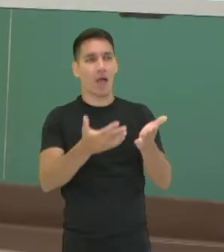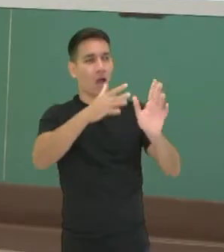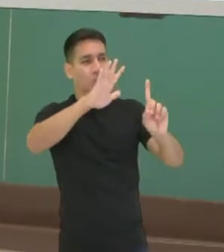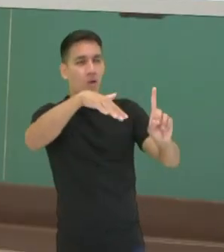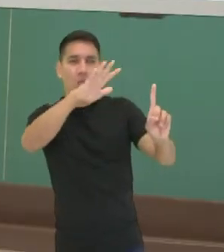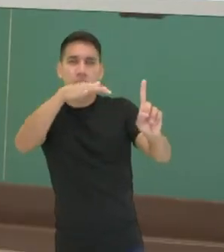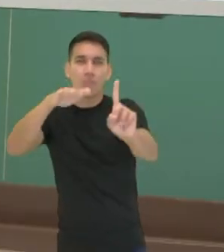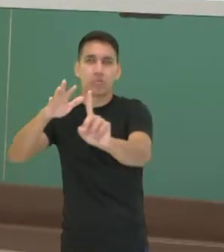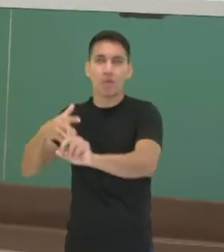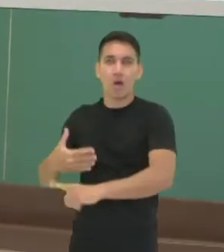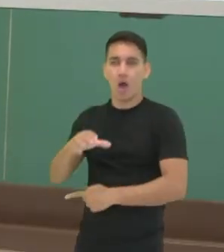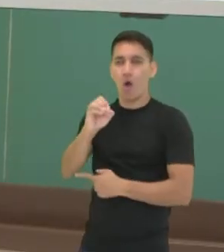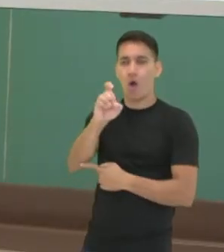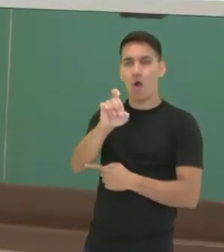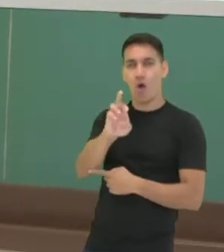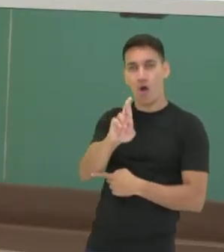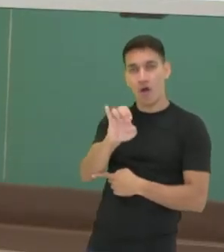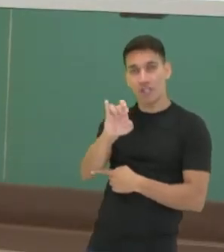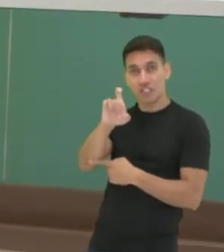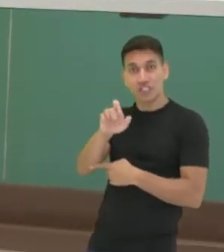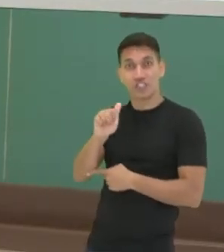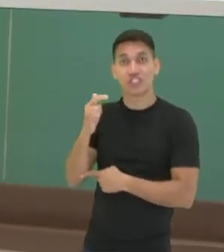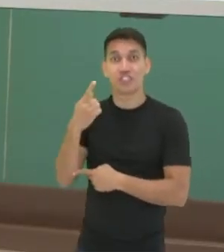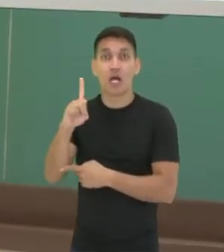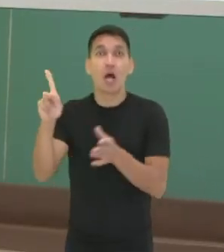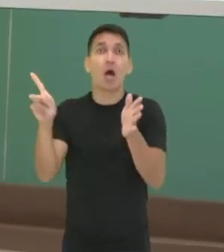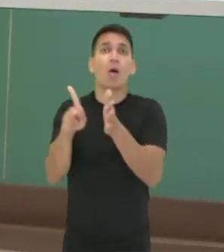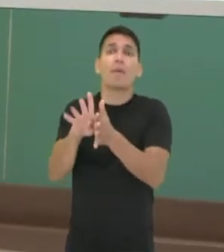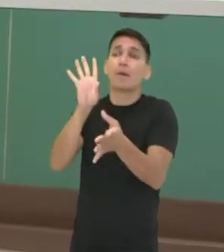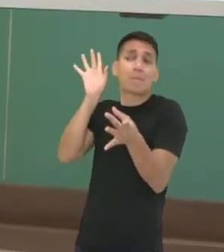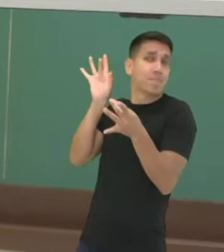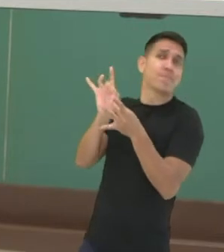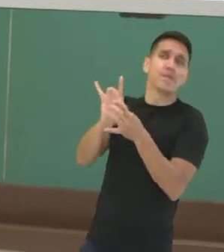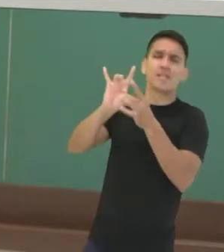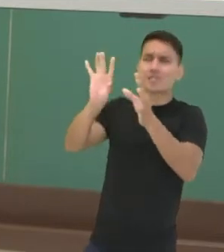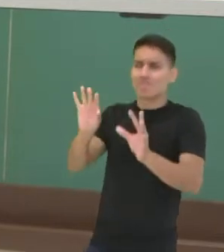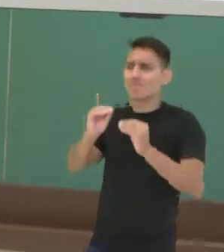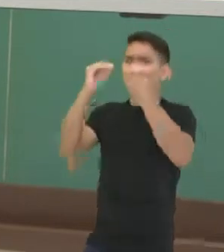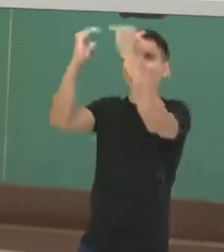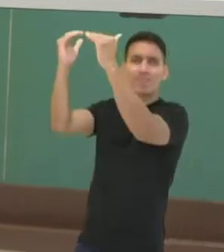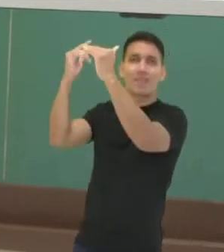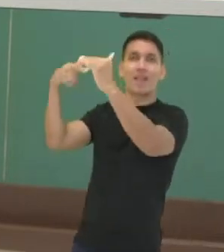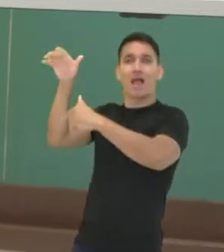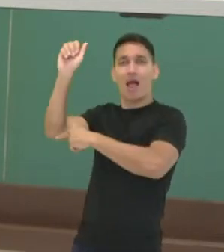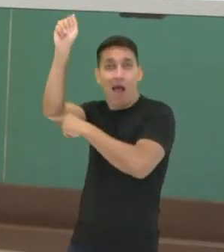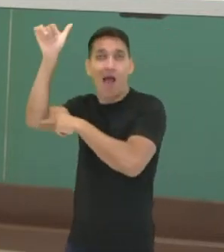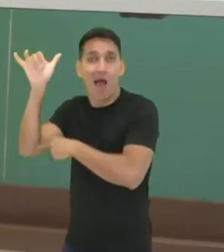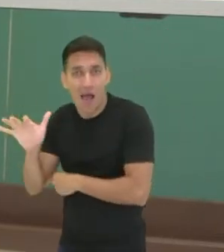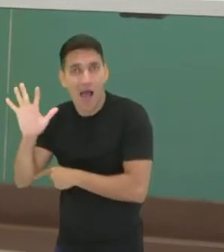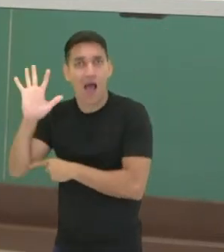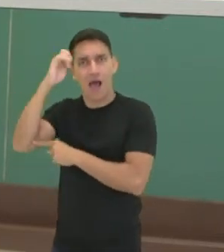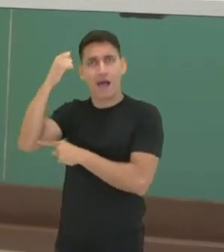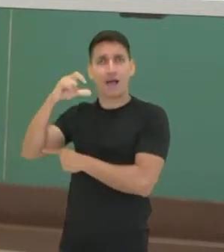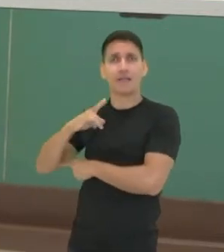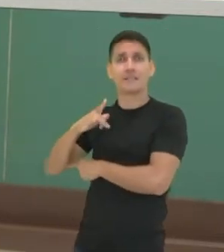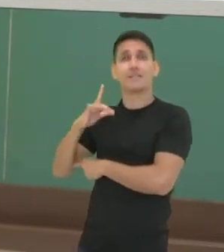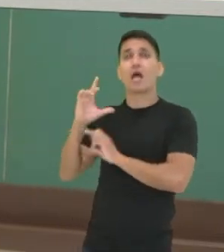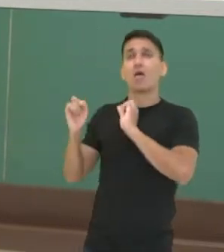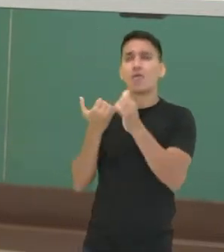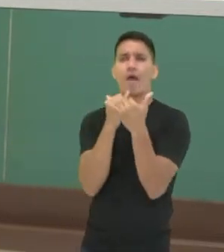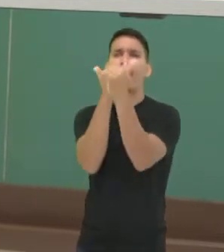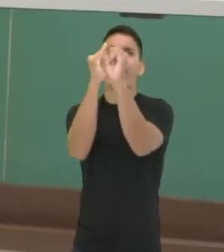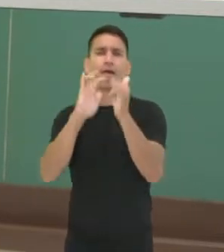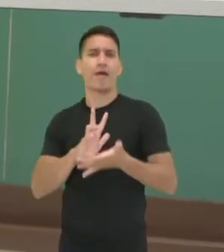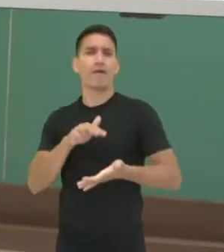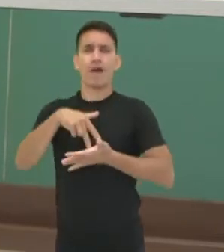são entidades, divindades próprias da África, são energias, forças da natureza representada na